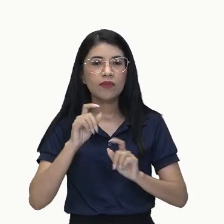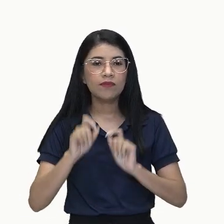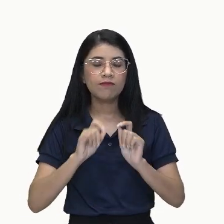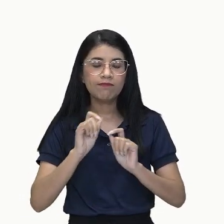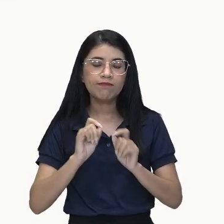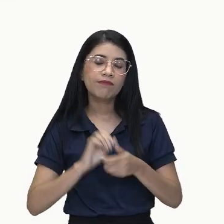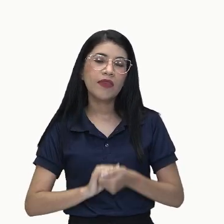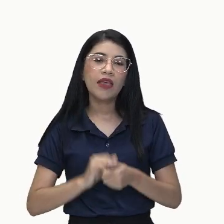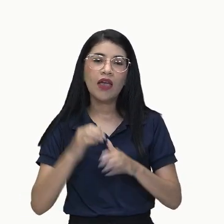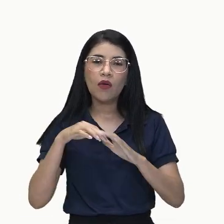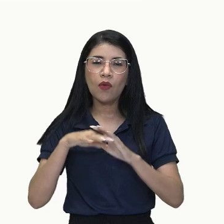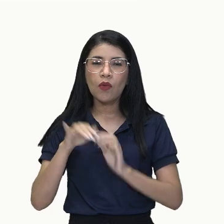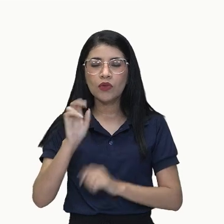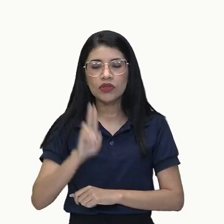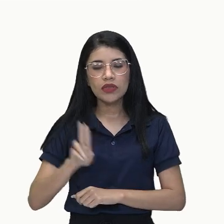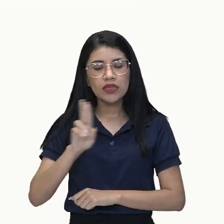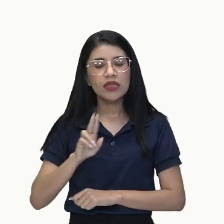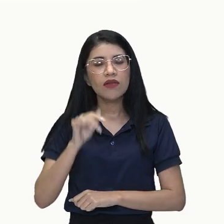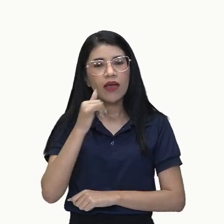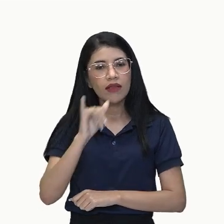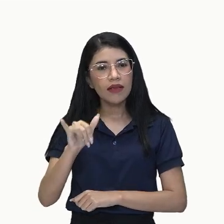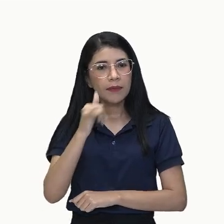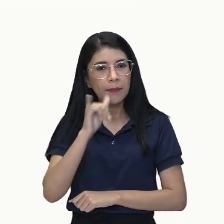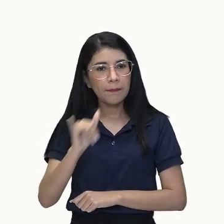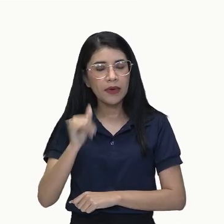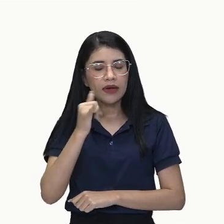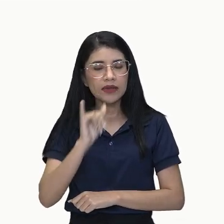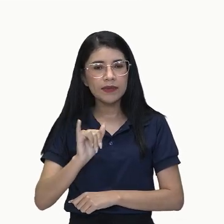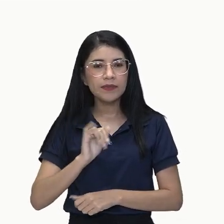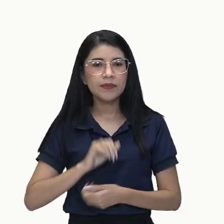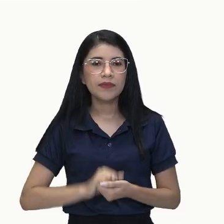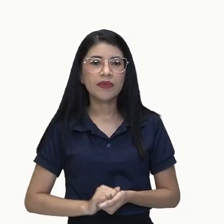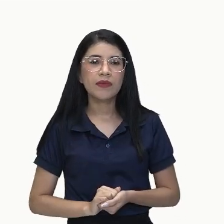que utilizam energia elétrica